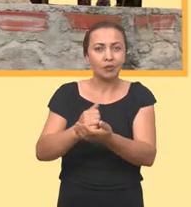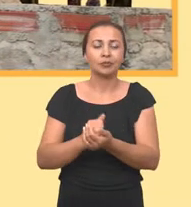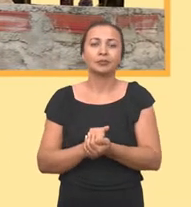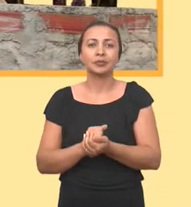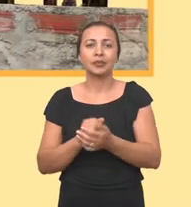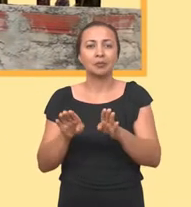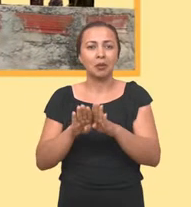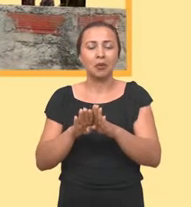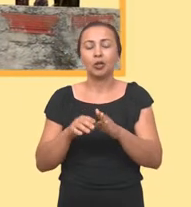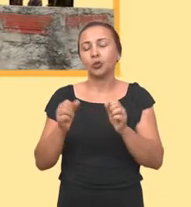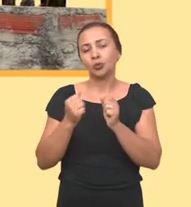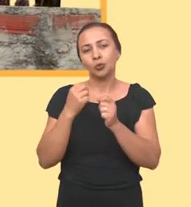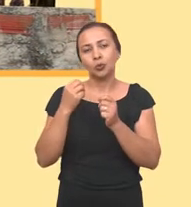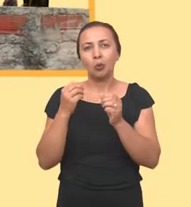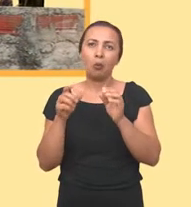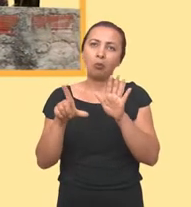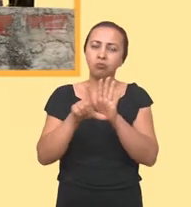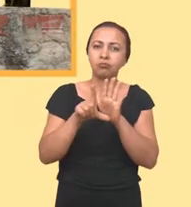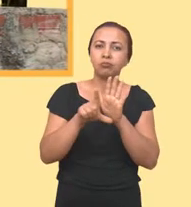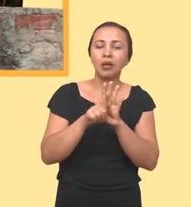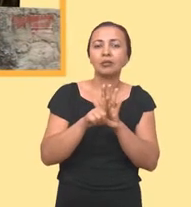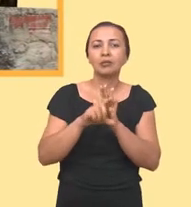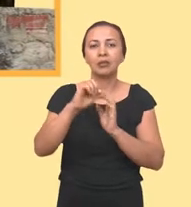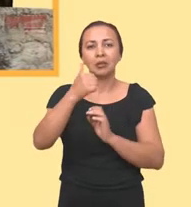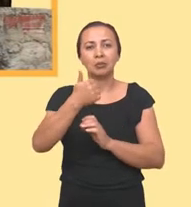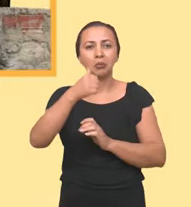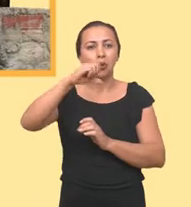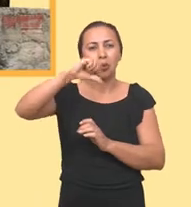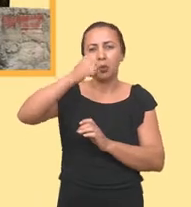arquitetura e urbanismo, de acordo com a lei, né, federal